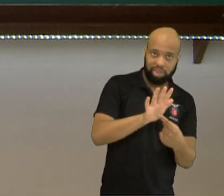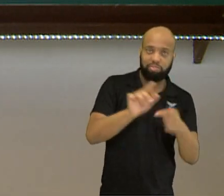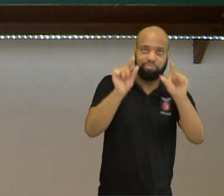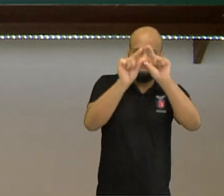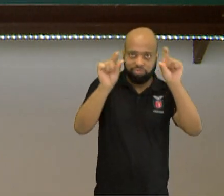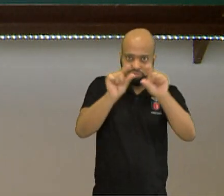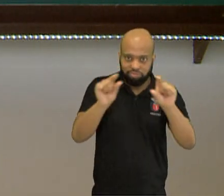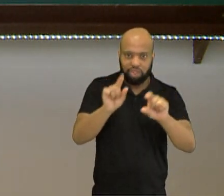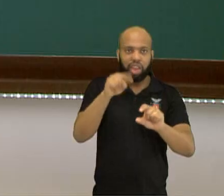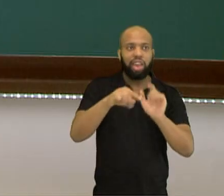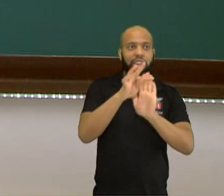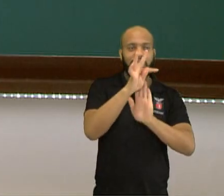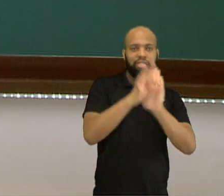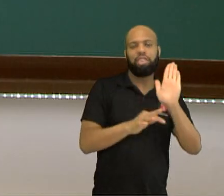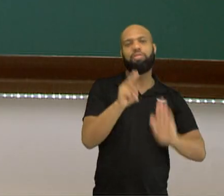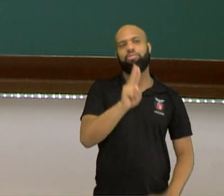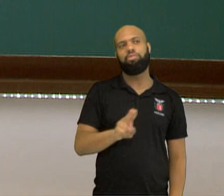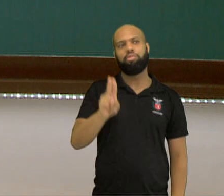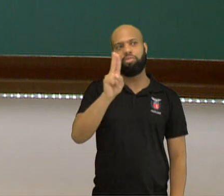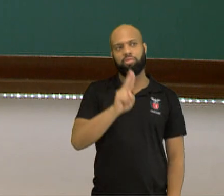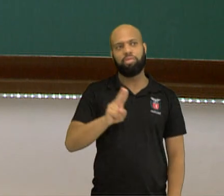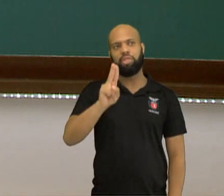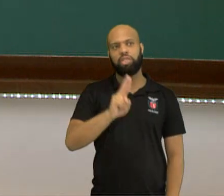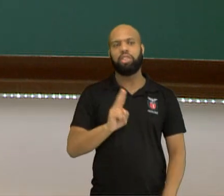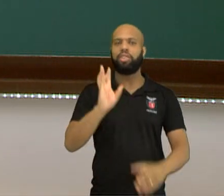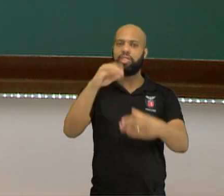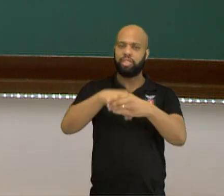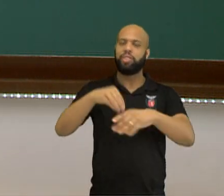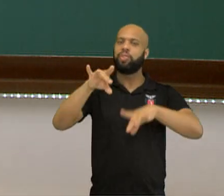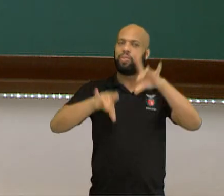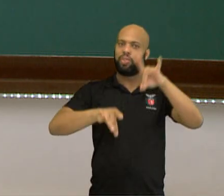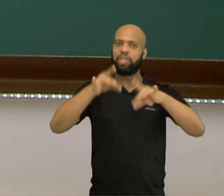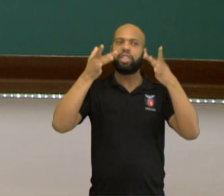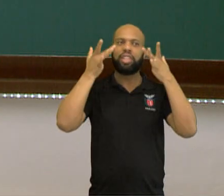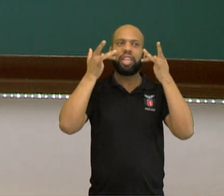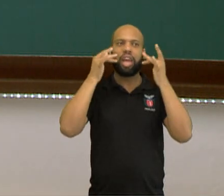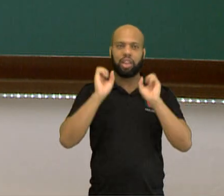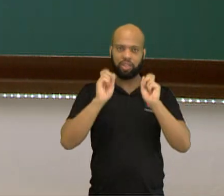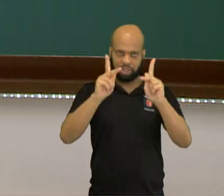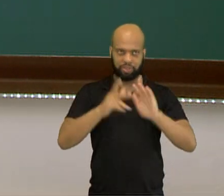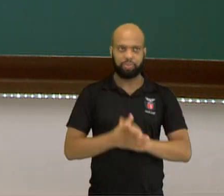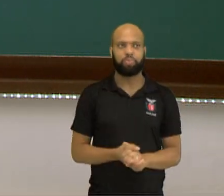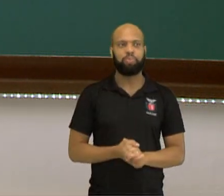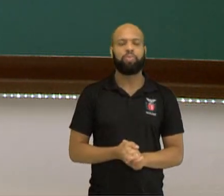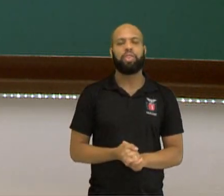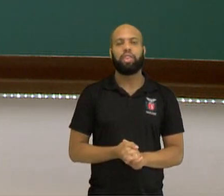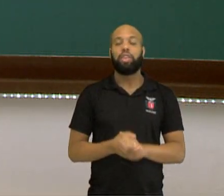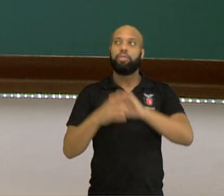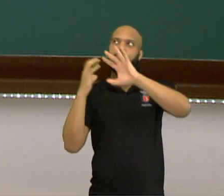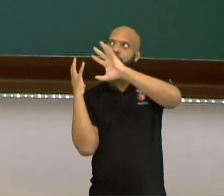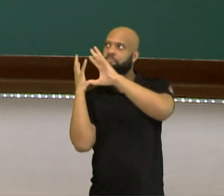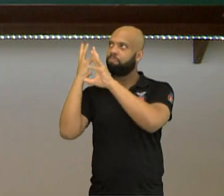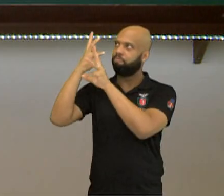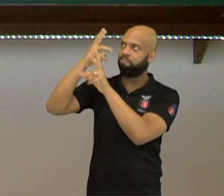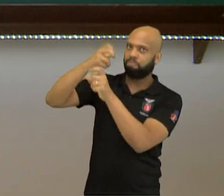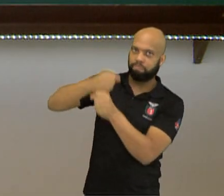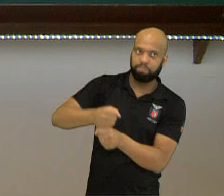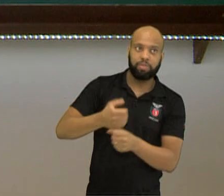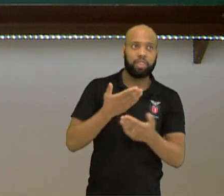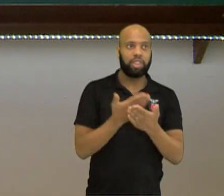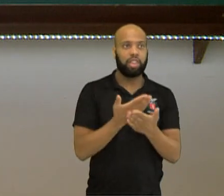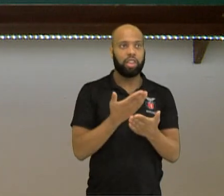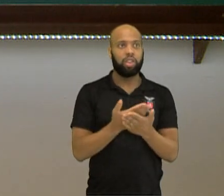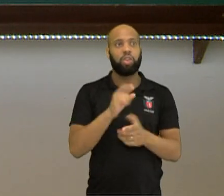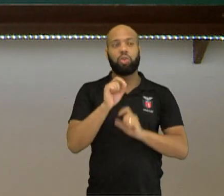é o texto utilizado no teatro, beleza? Bom, nessa